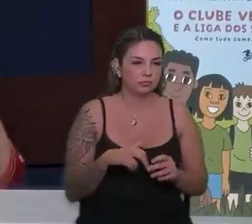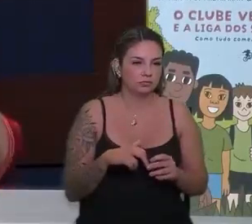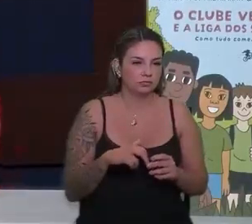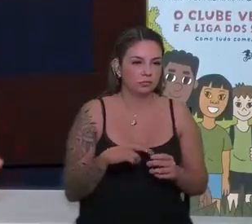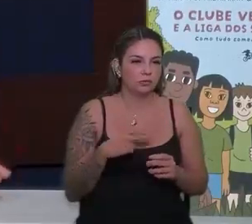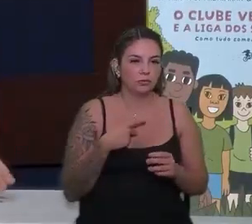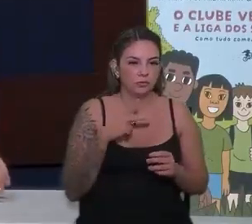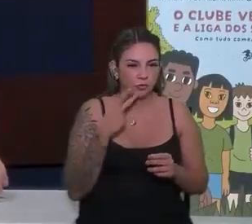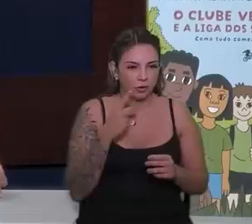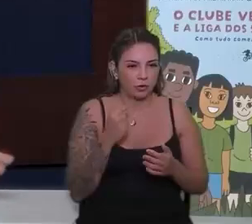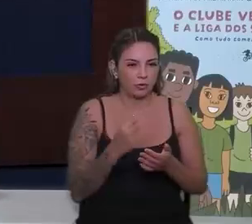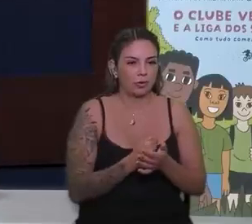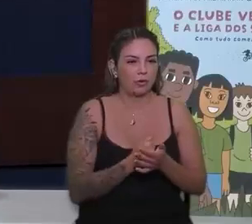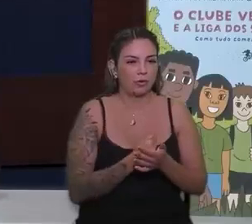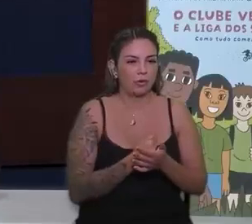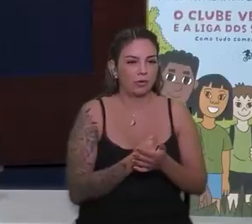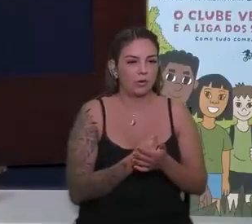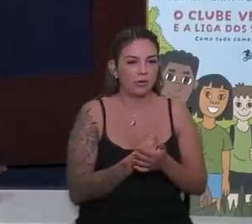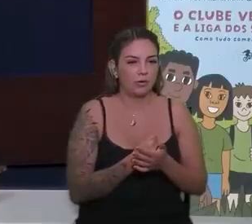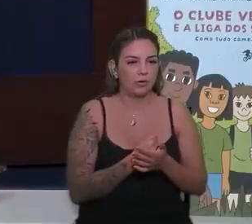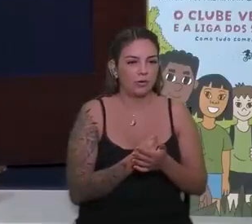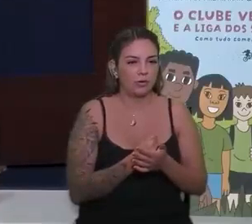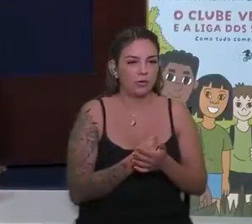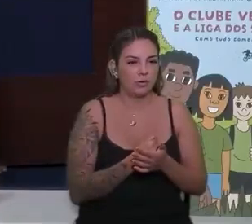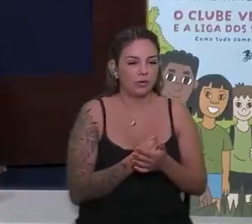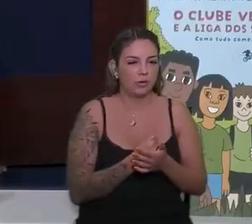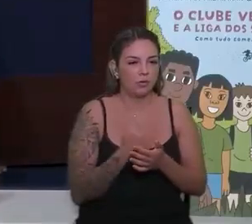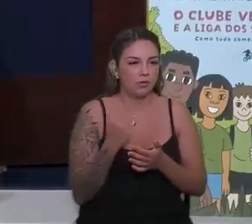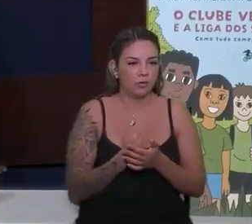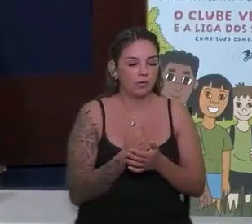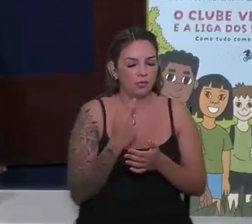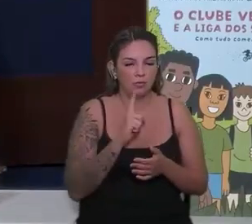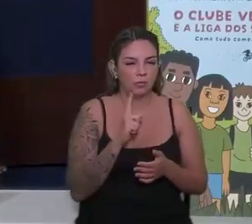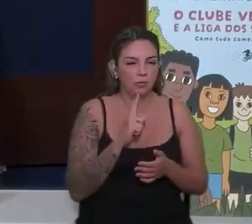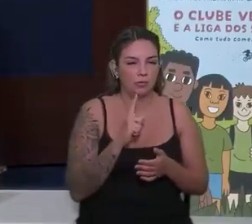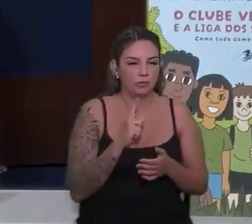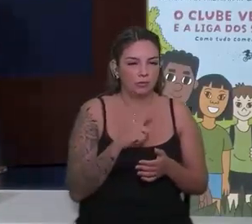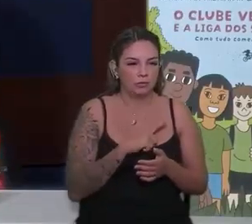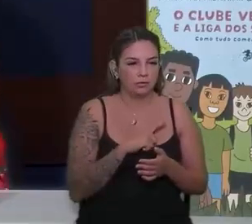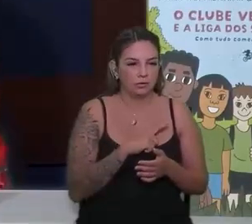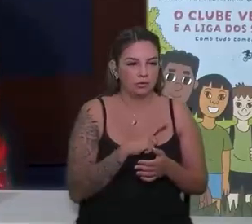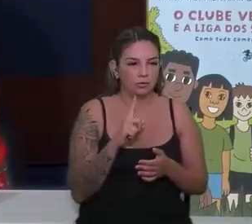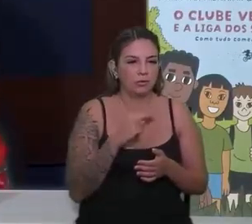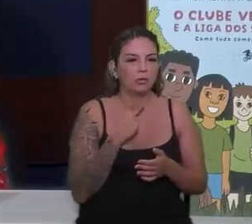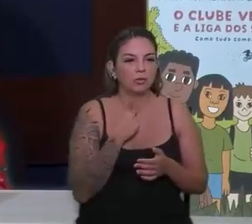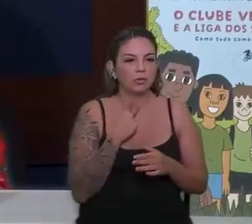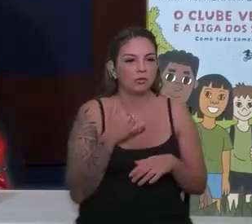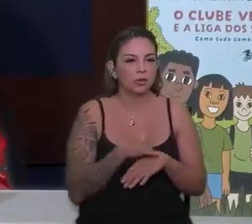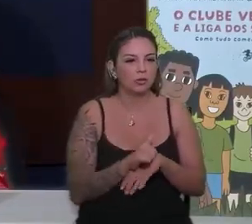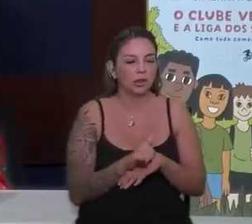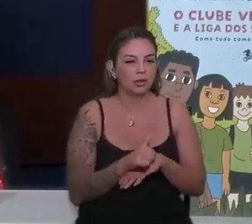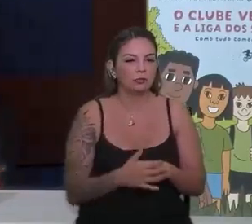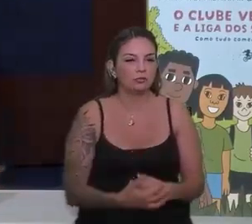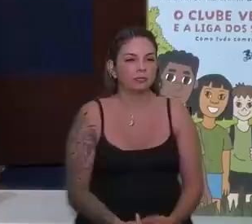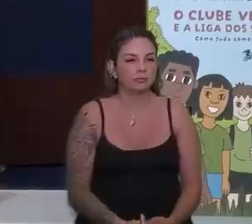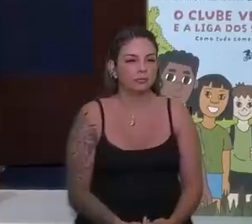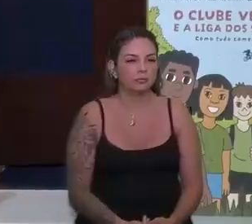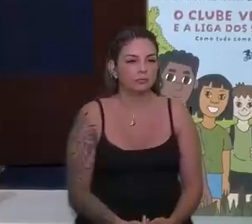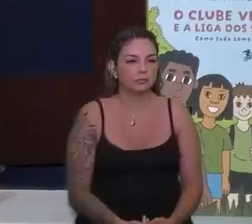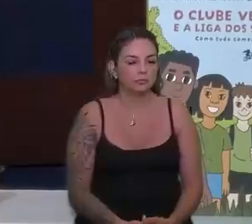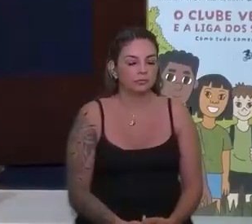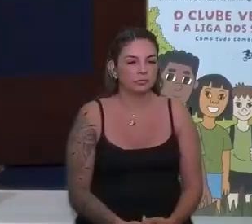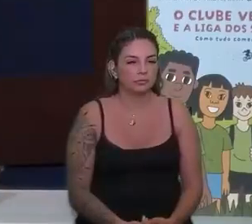lugares onde eu falo e que me perguntam, porque essa é uma pergunta recorrente, não podia faltar num festival de